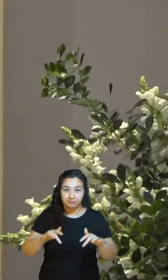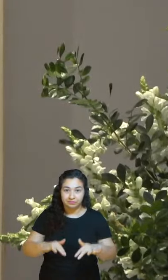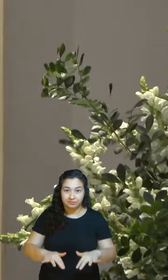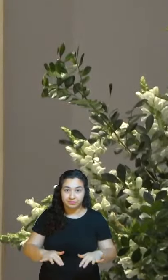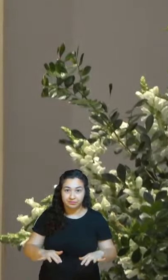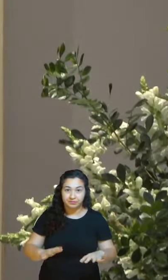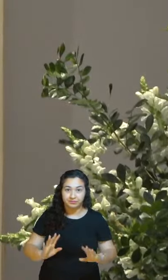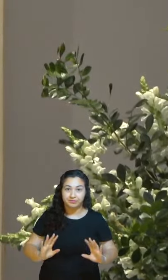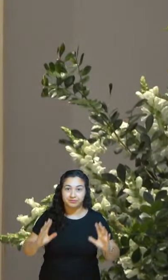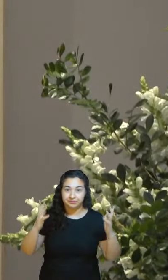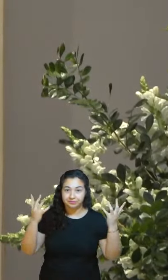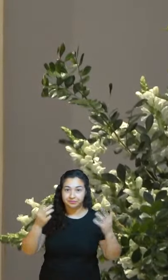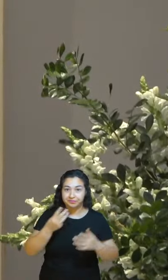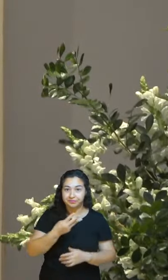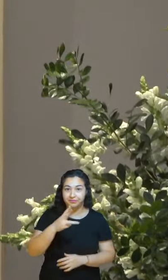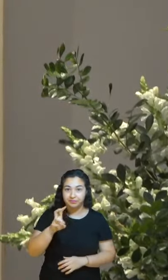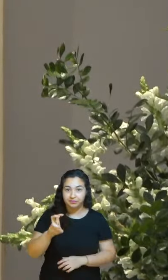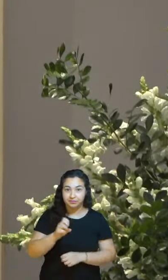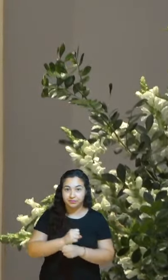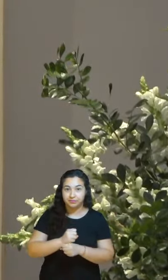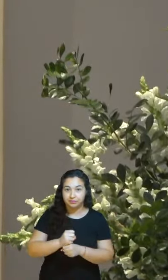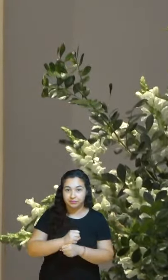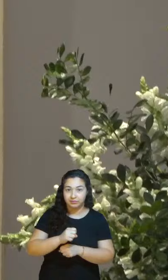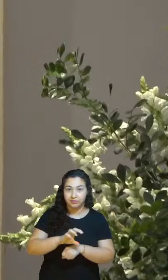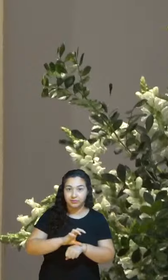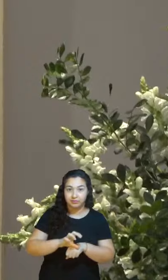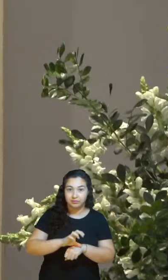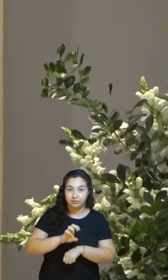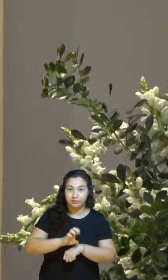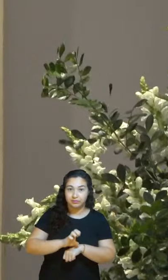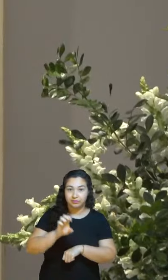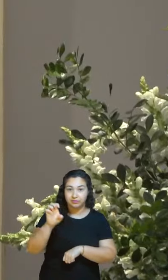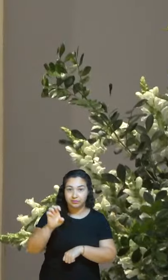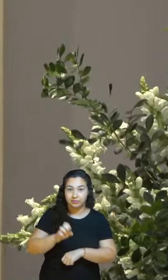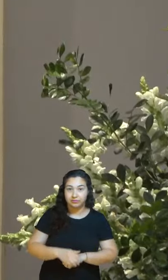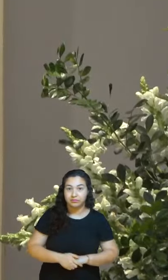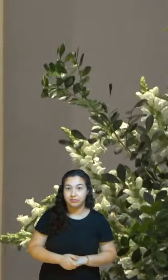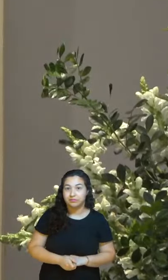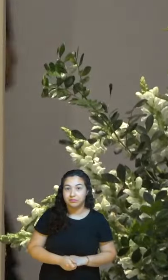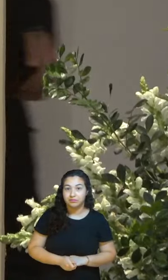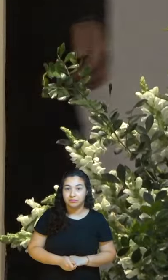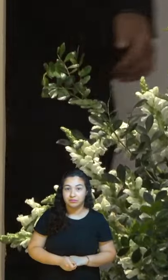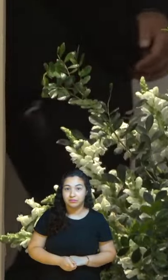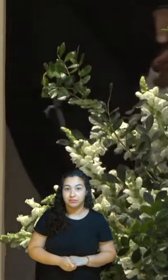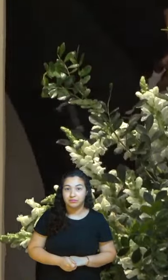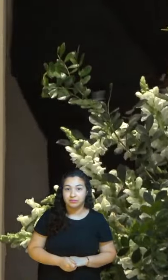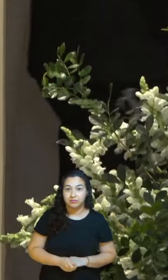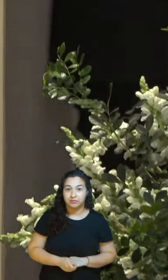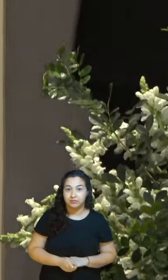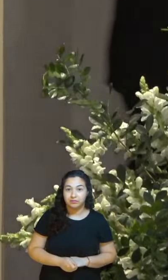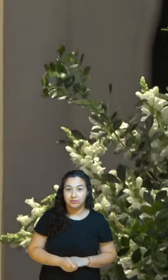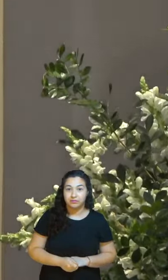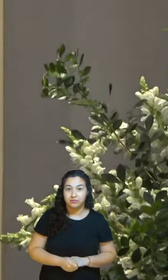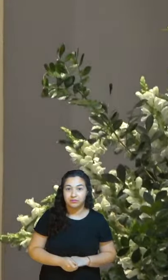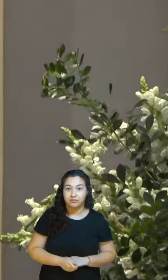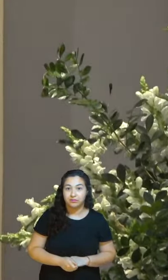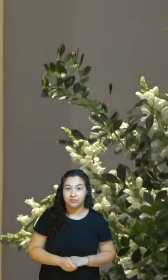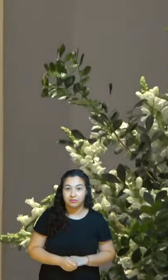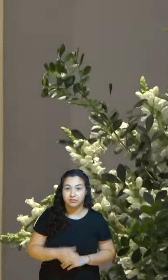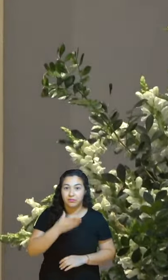35 anos da Constituição do Estado senhoras e senhores Senor